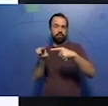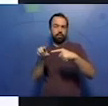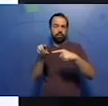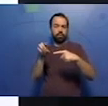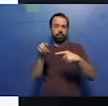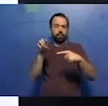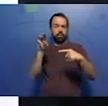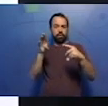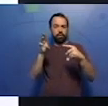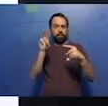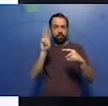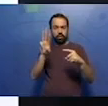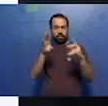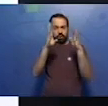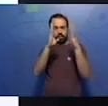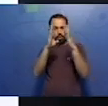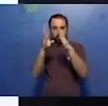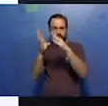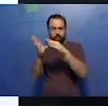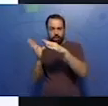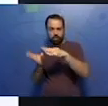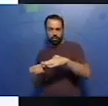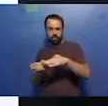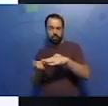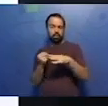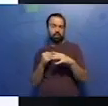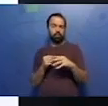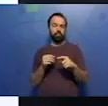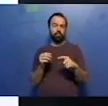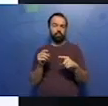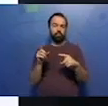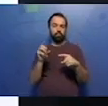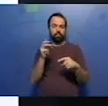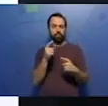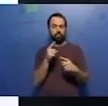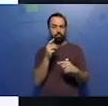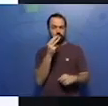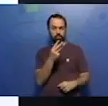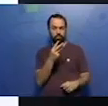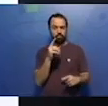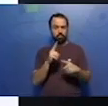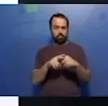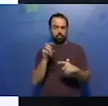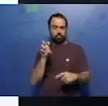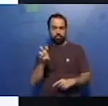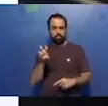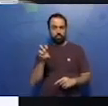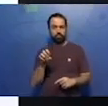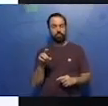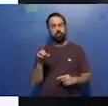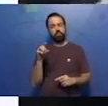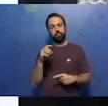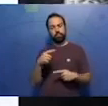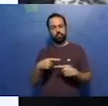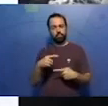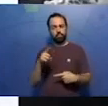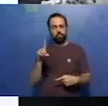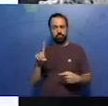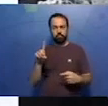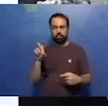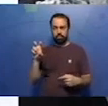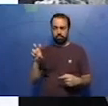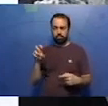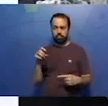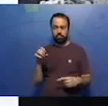3 intervalos de 5 segundos. Portanto, 3 vezes 5, 15 segundos. O que é isso?